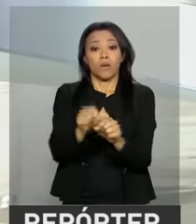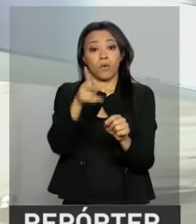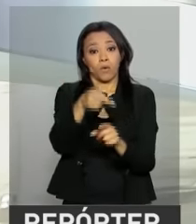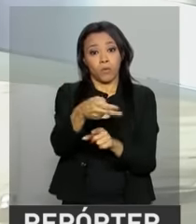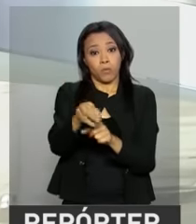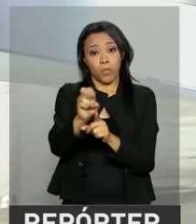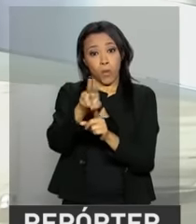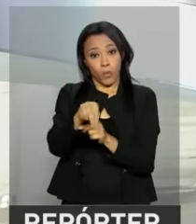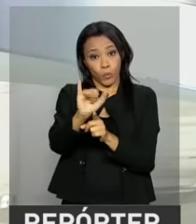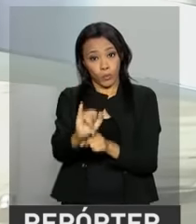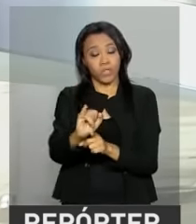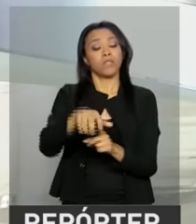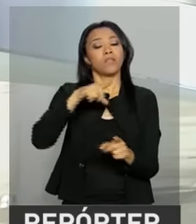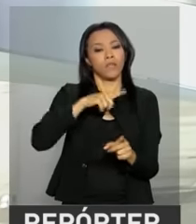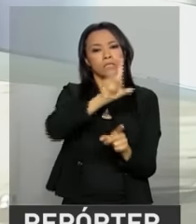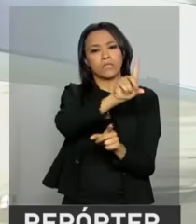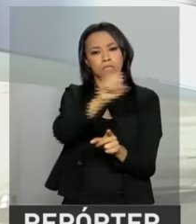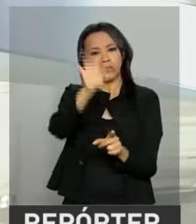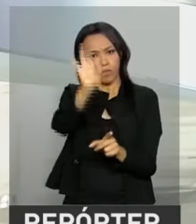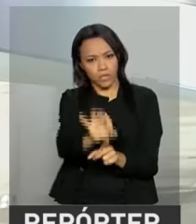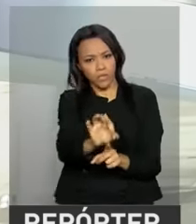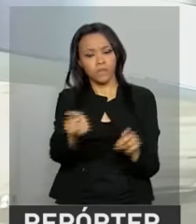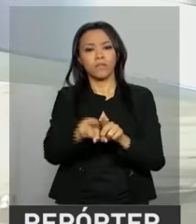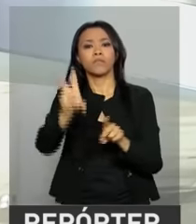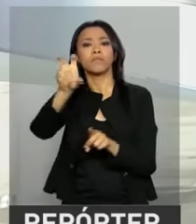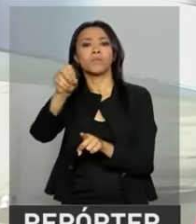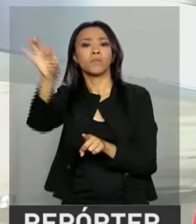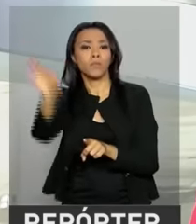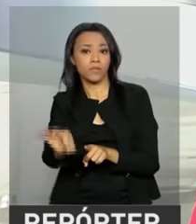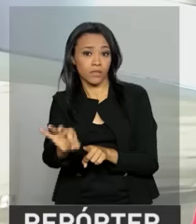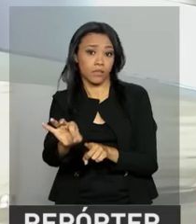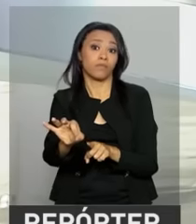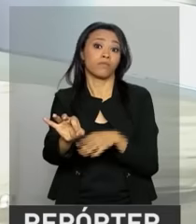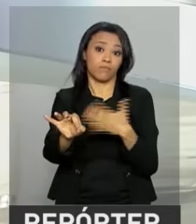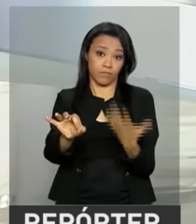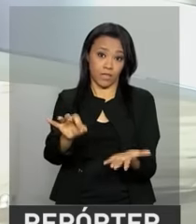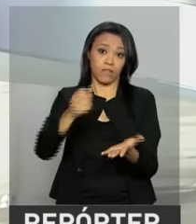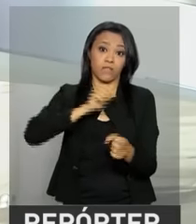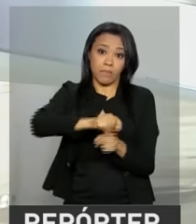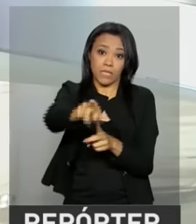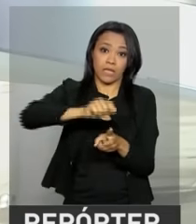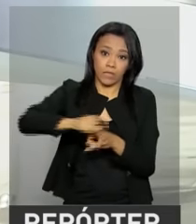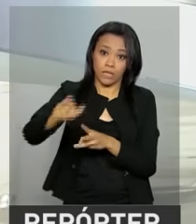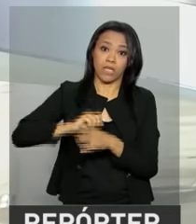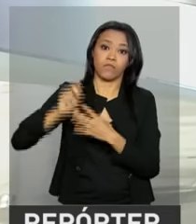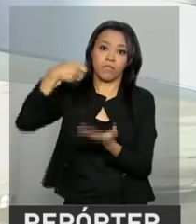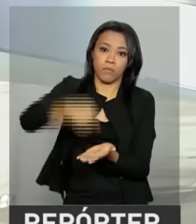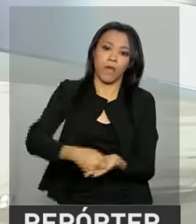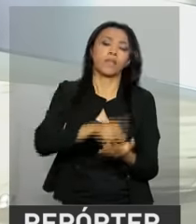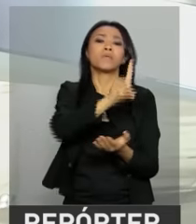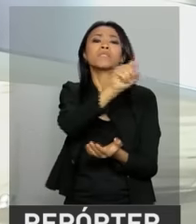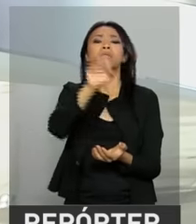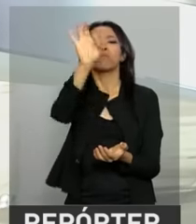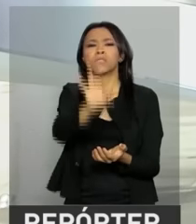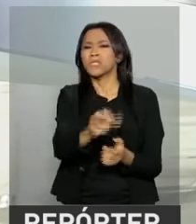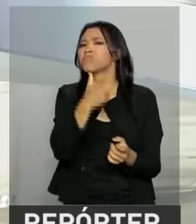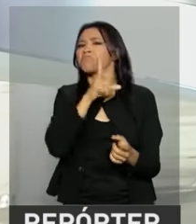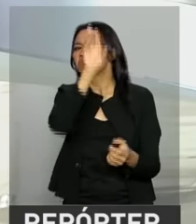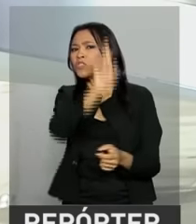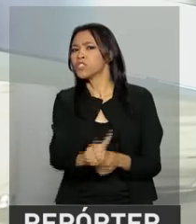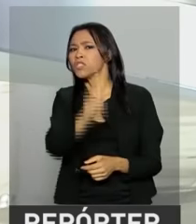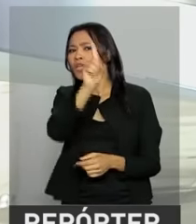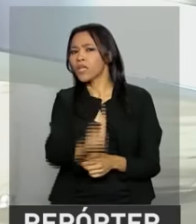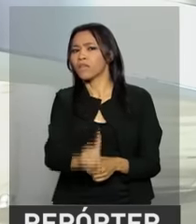a integral e a parcial, com mensalidade de 50%. A bolsa integral é para estudantes com